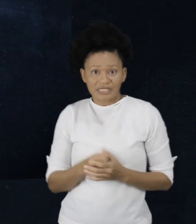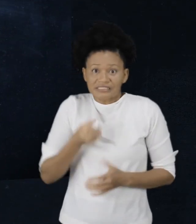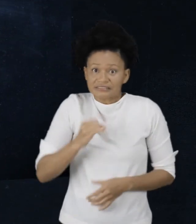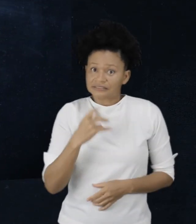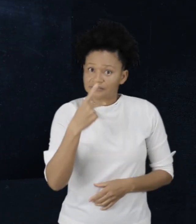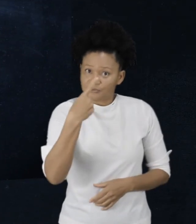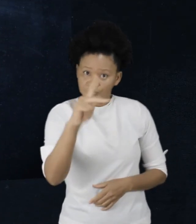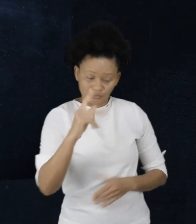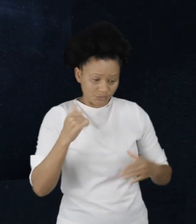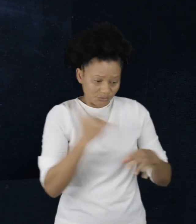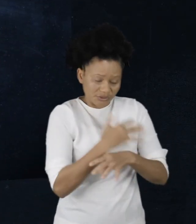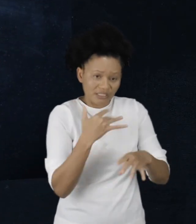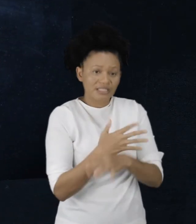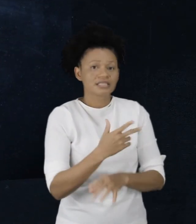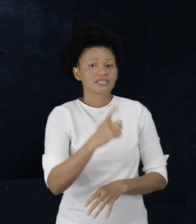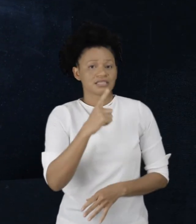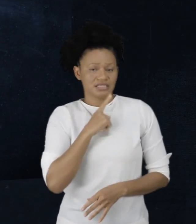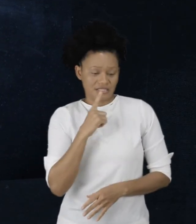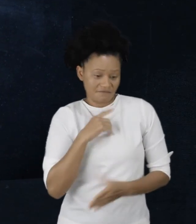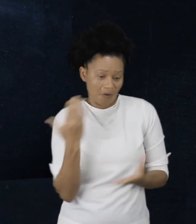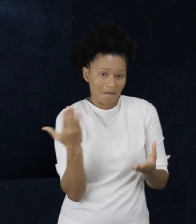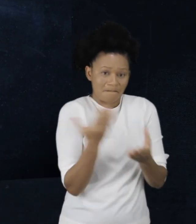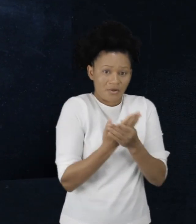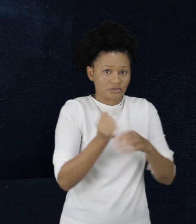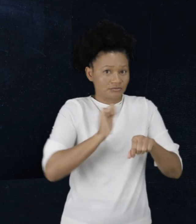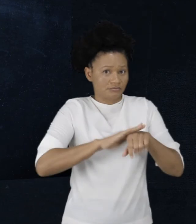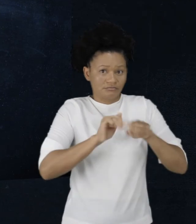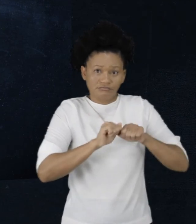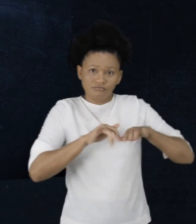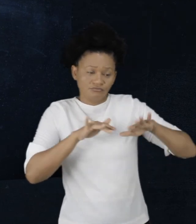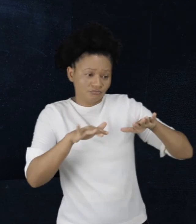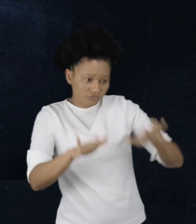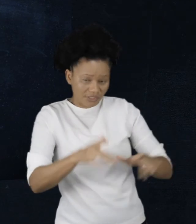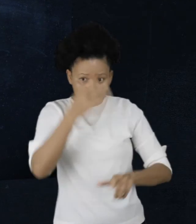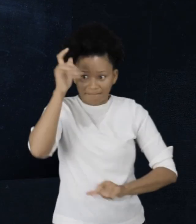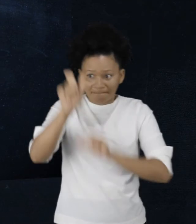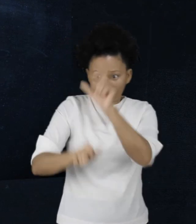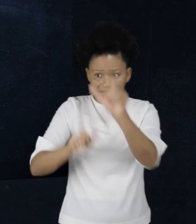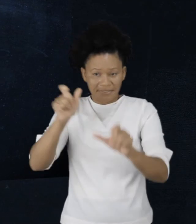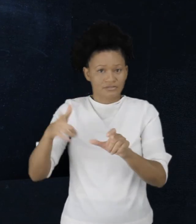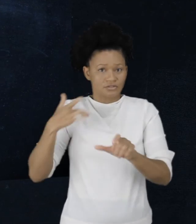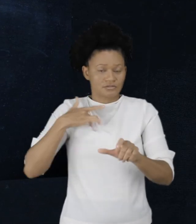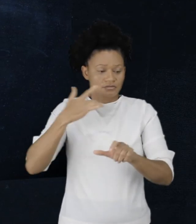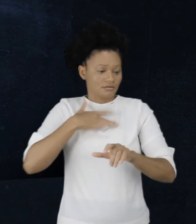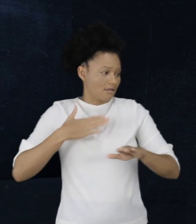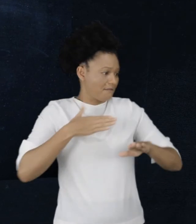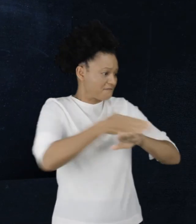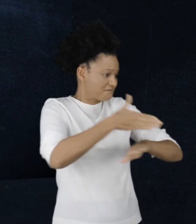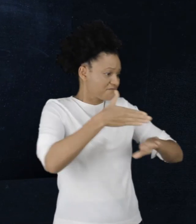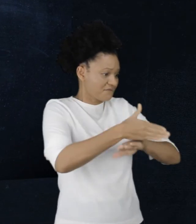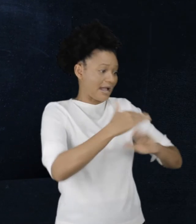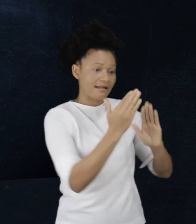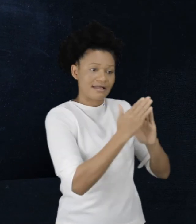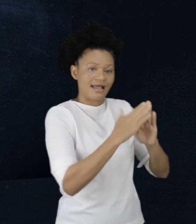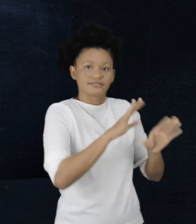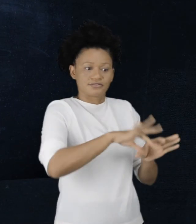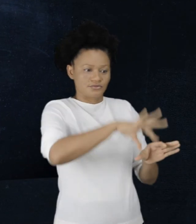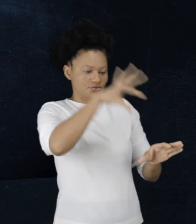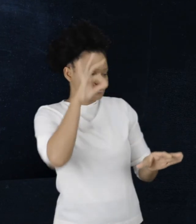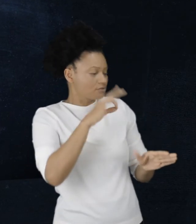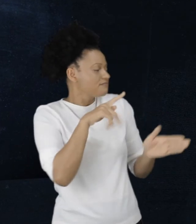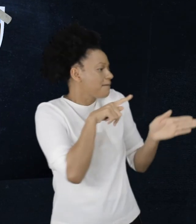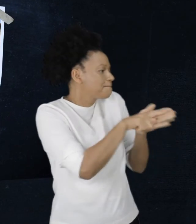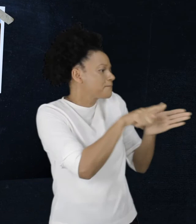sua cidade estiver acontecendo um inquérito epidemiológico, agentes de saúde vão até domicílios sorteados e aplicarão